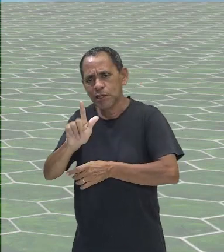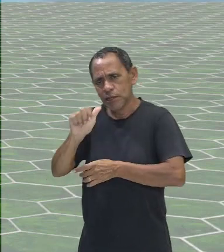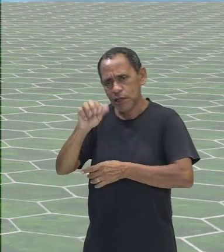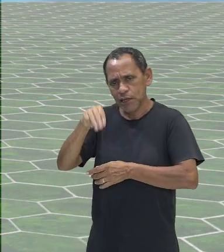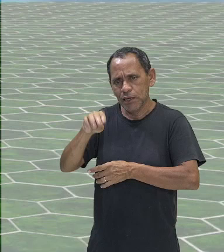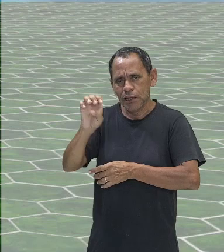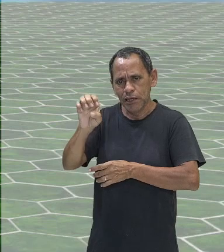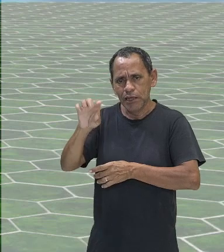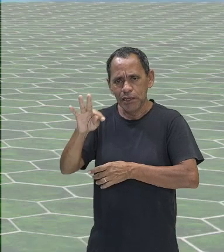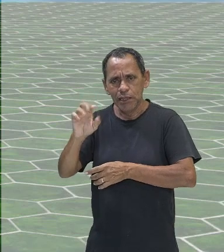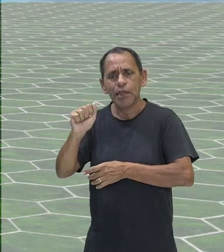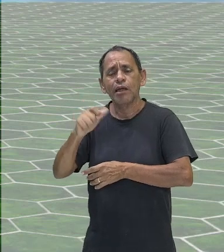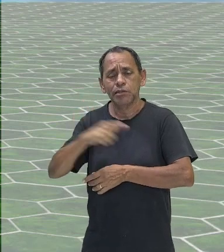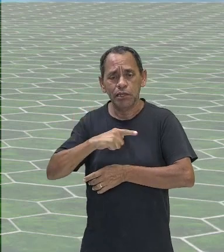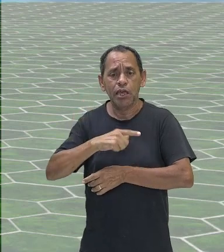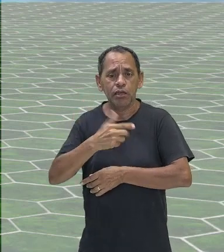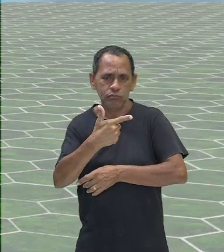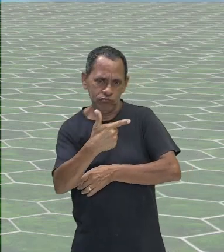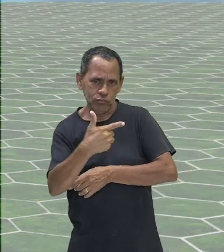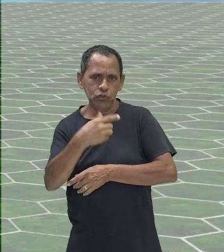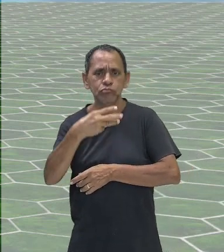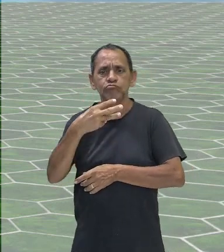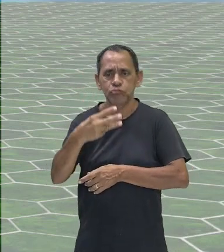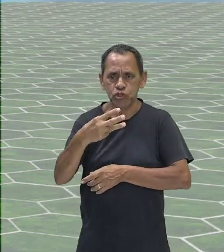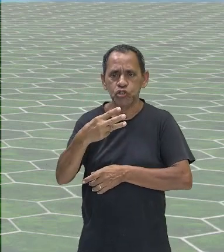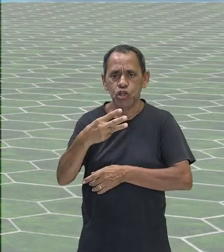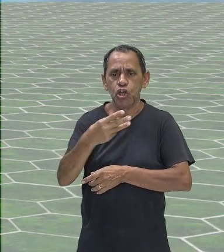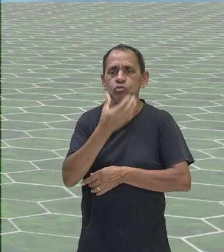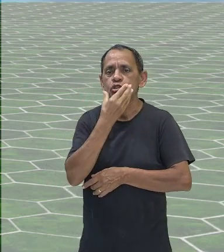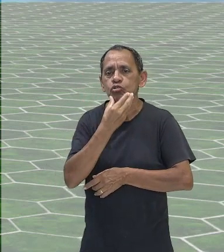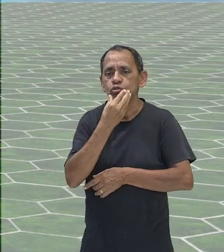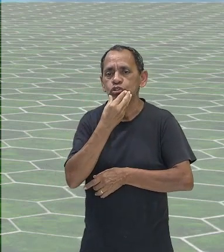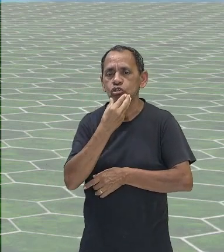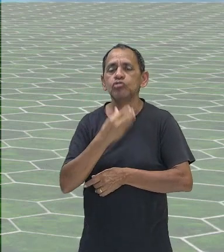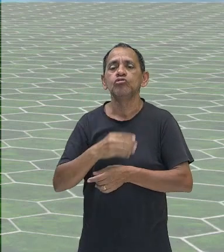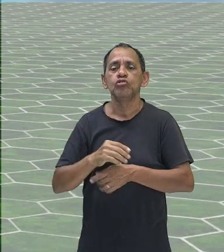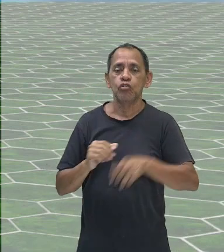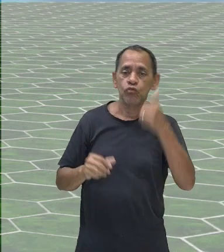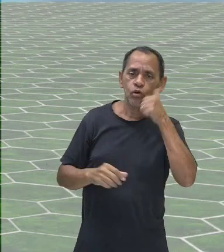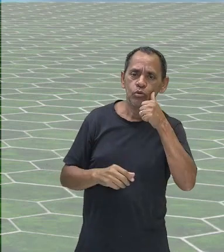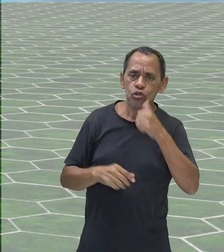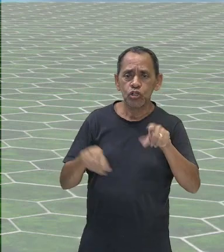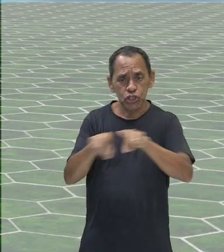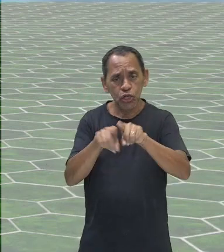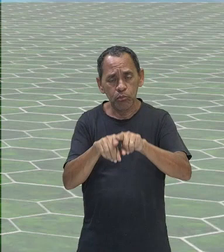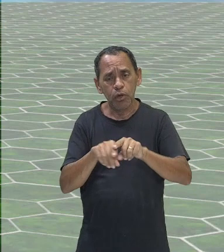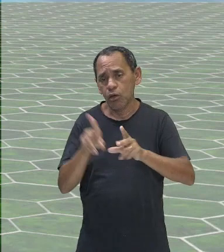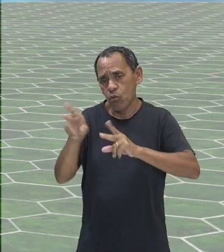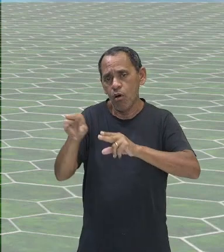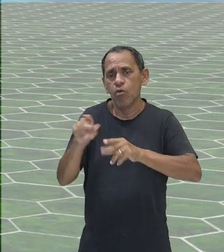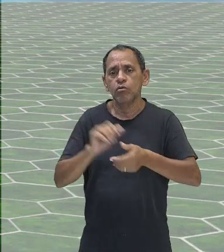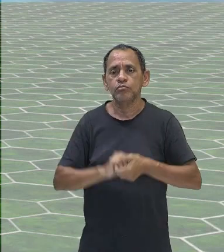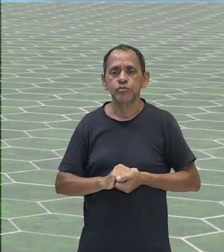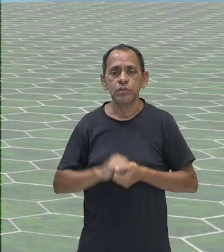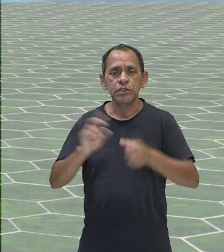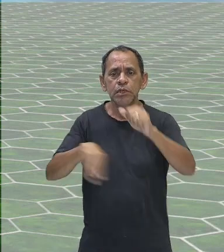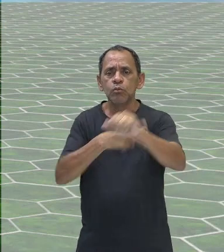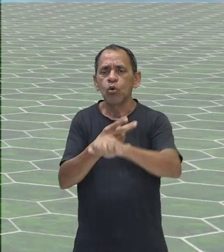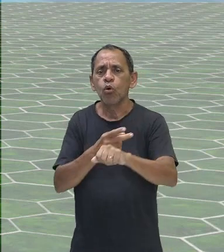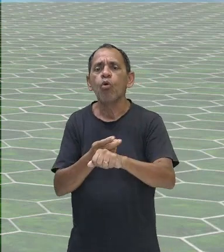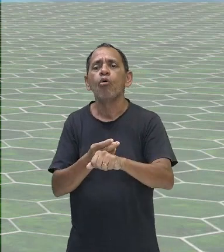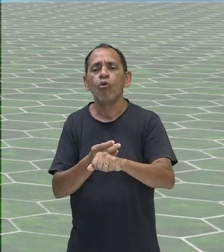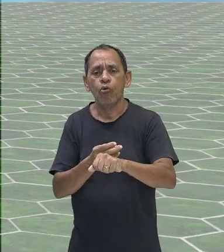ter 23 cromossomos e cada gameta feminino vai ter outros 23 cromossomos. Para depois, na